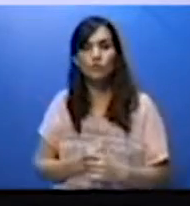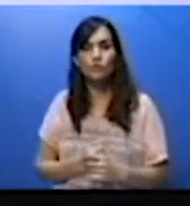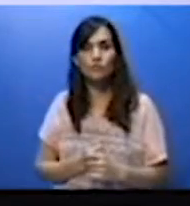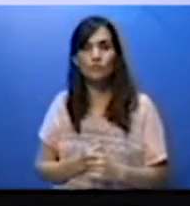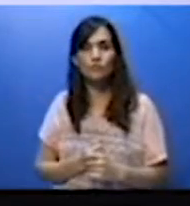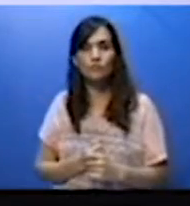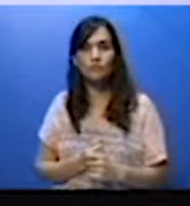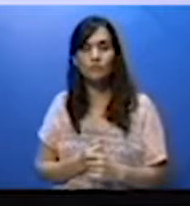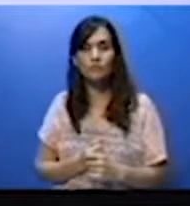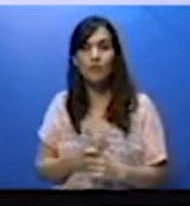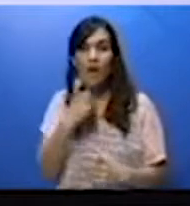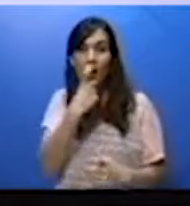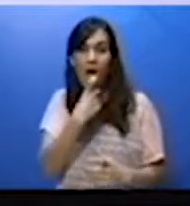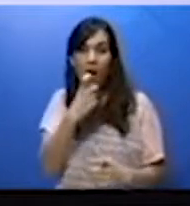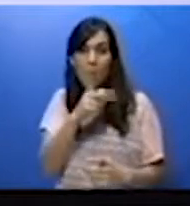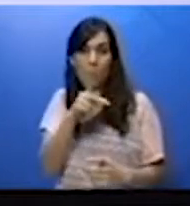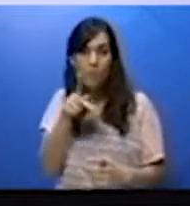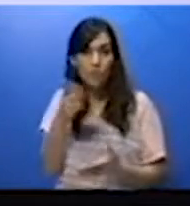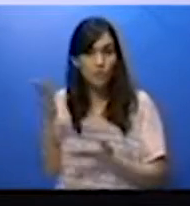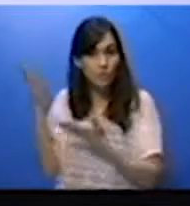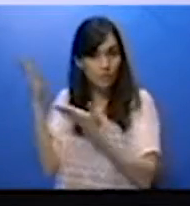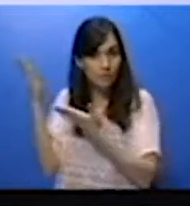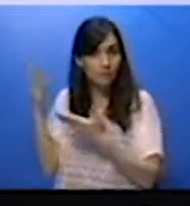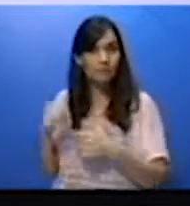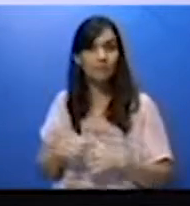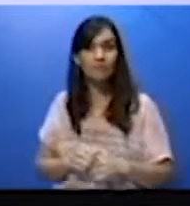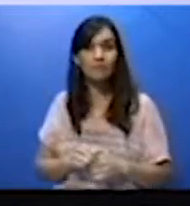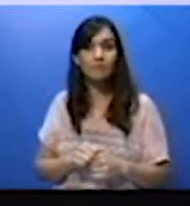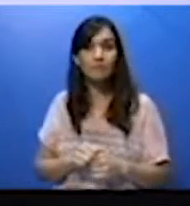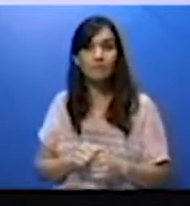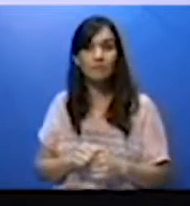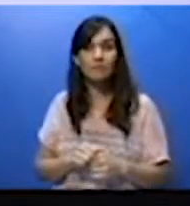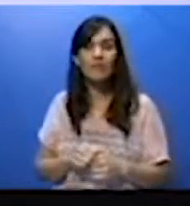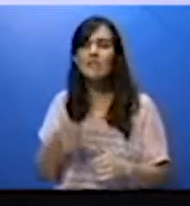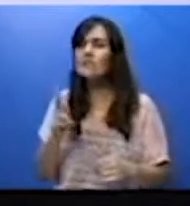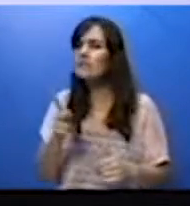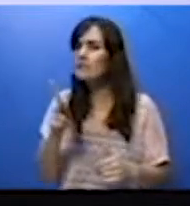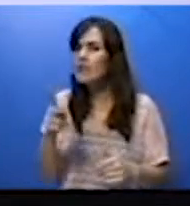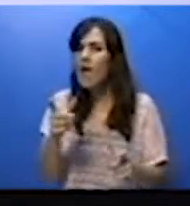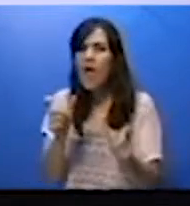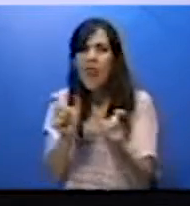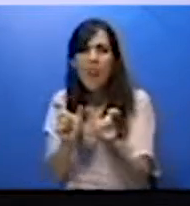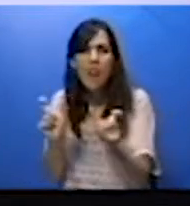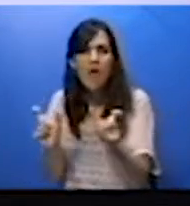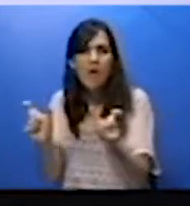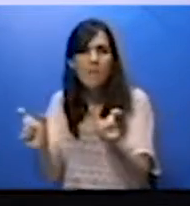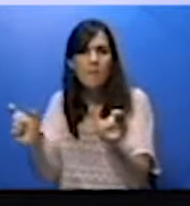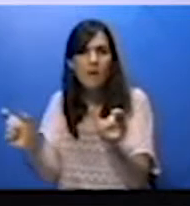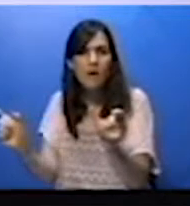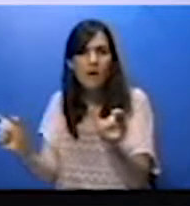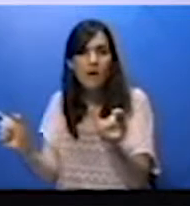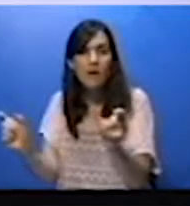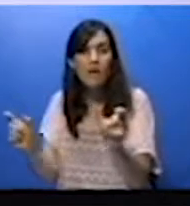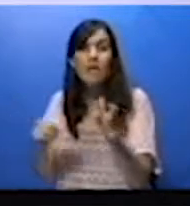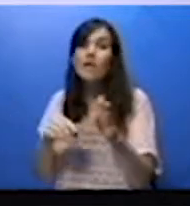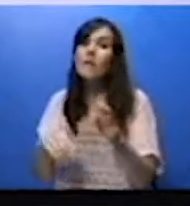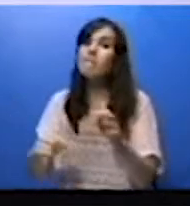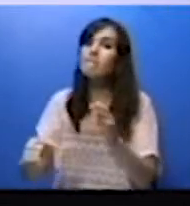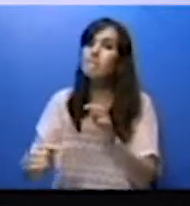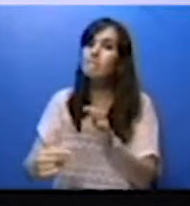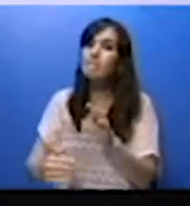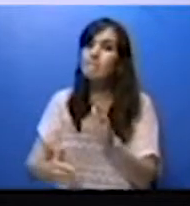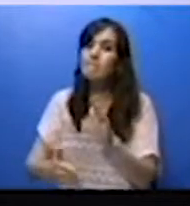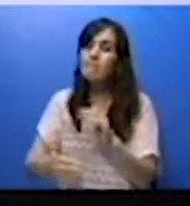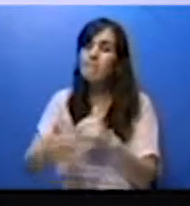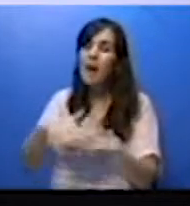estou puro falando sempre pela silva mas principalmente a palavra